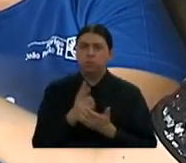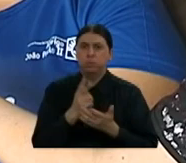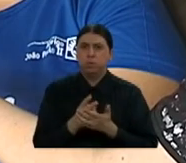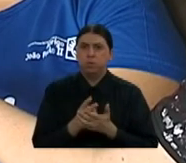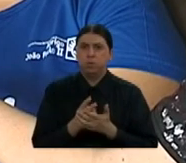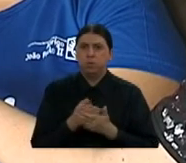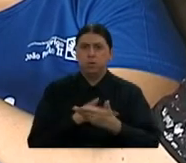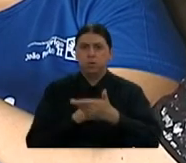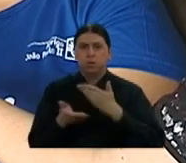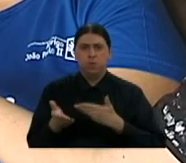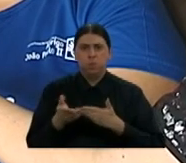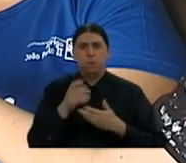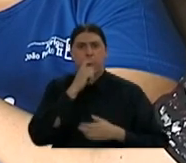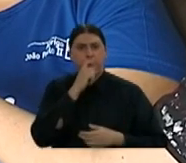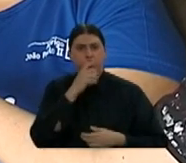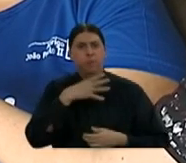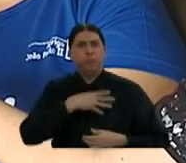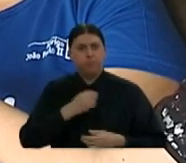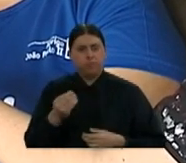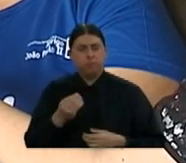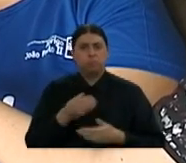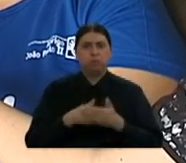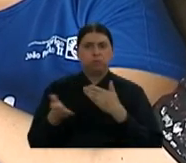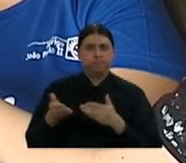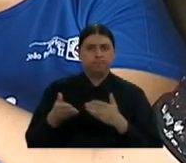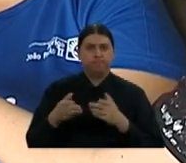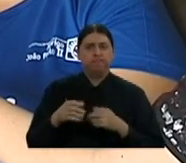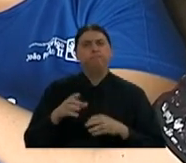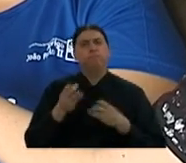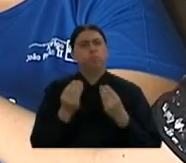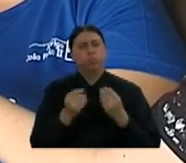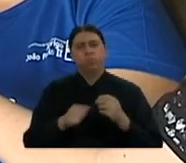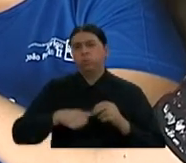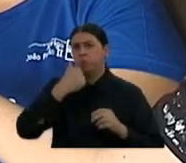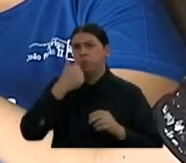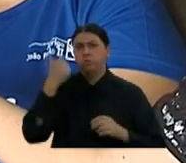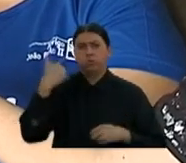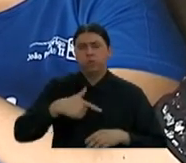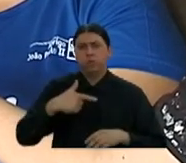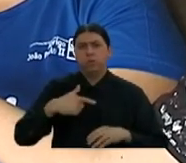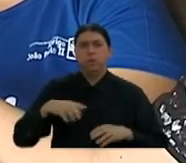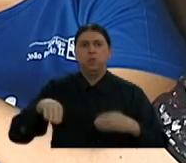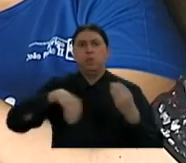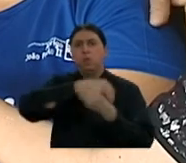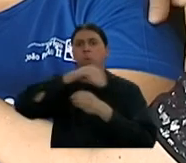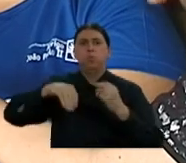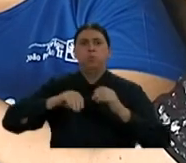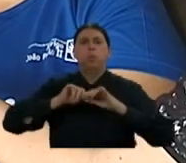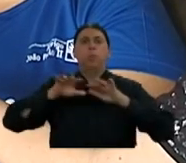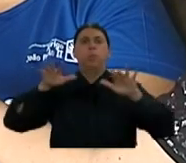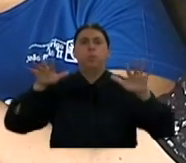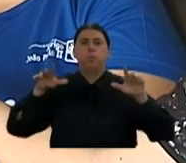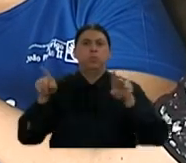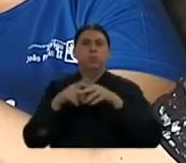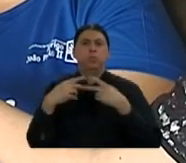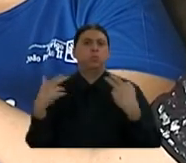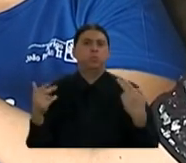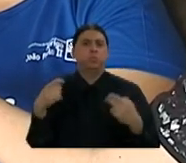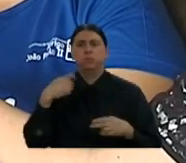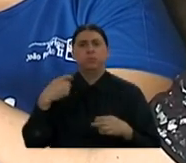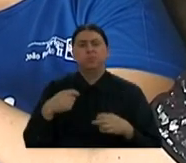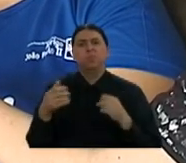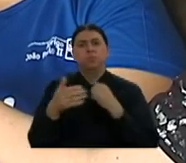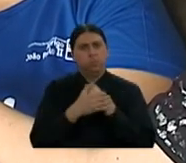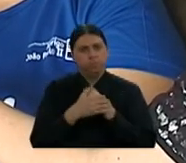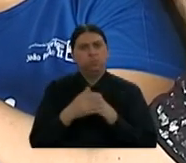pai para filho é muito melhor do que você falar no meio de todo mundo e isso por uma coisa que não deveria ser